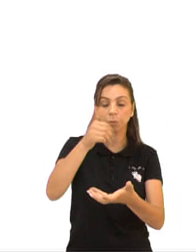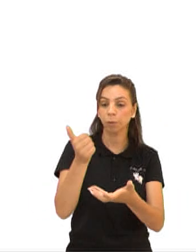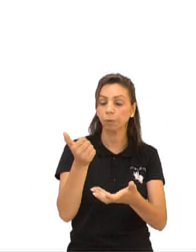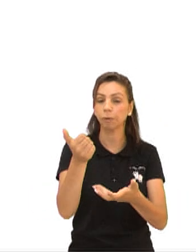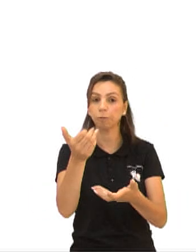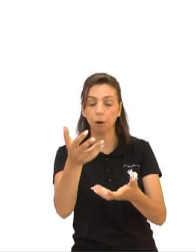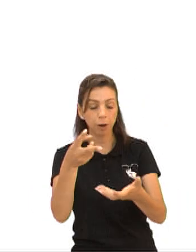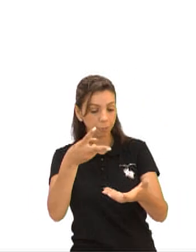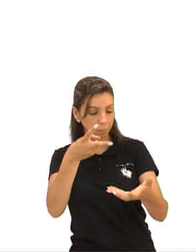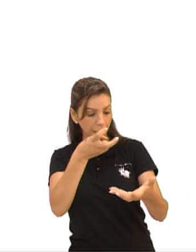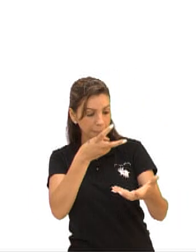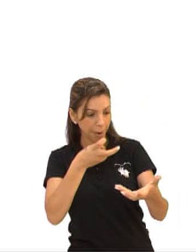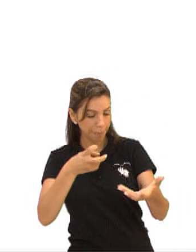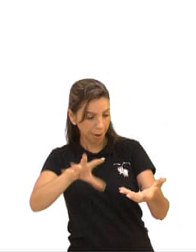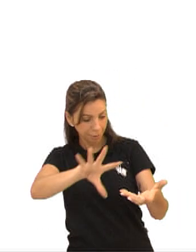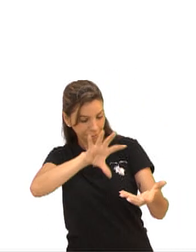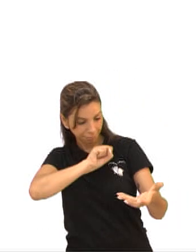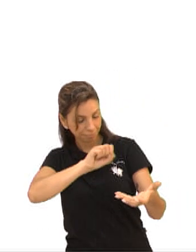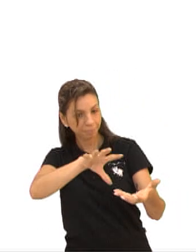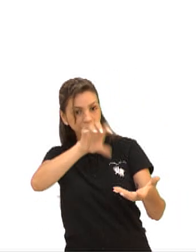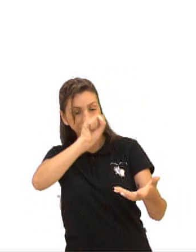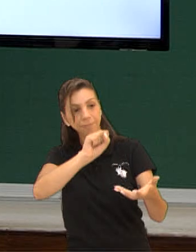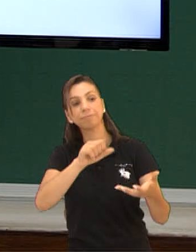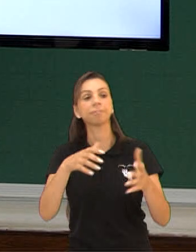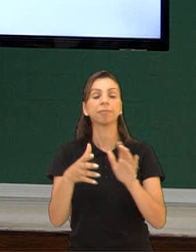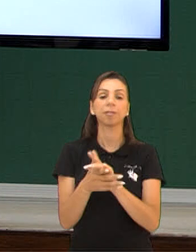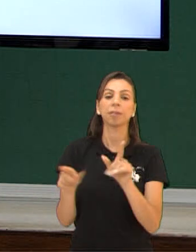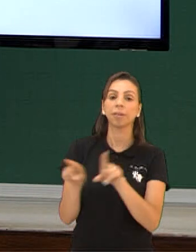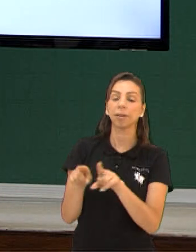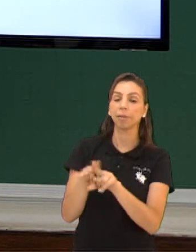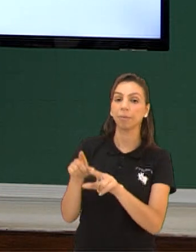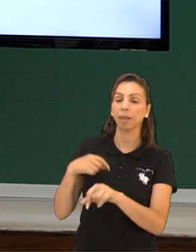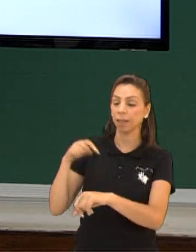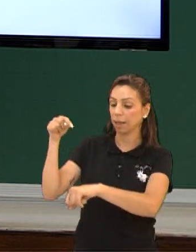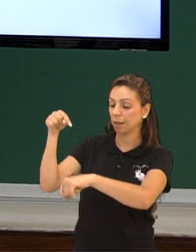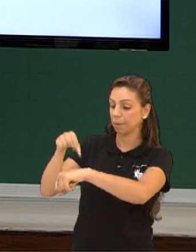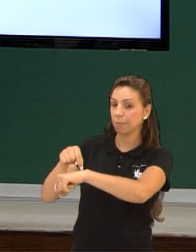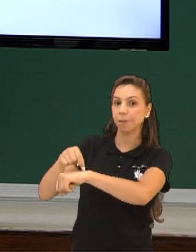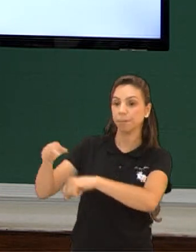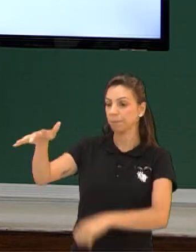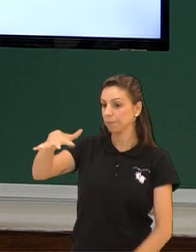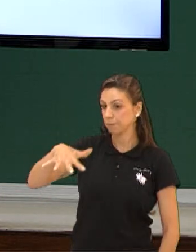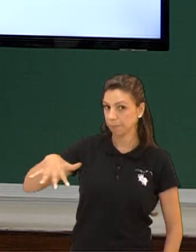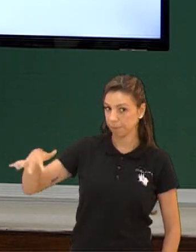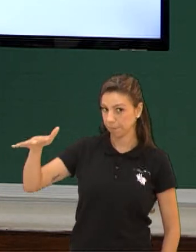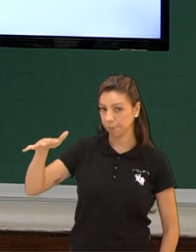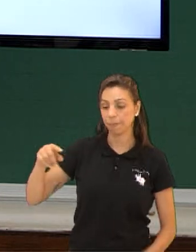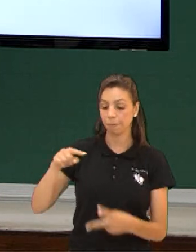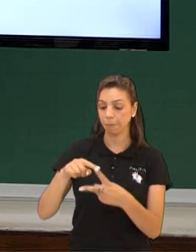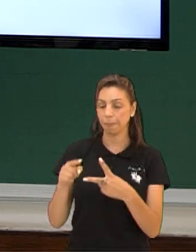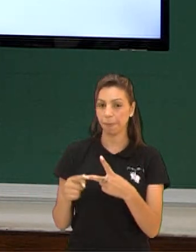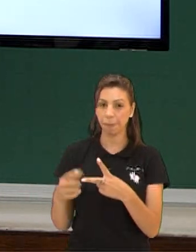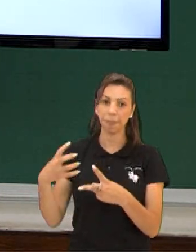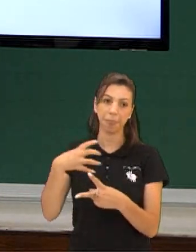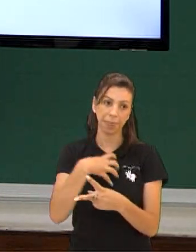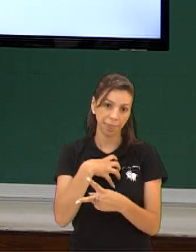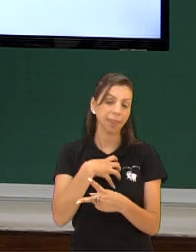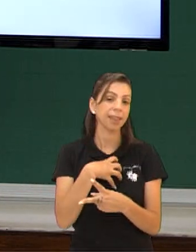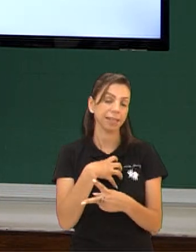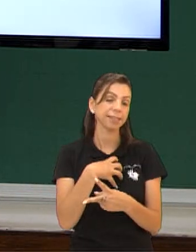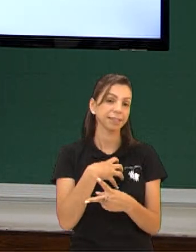exterior. Então, nós temos aqui espaço e tempo, né, que são as duas categorias da sensibilidade